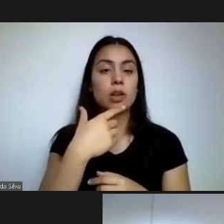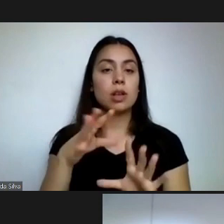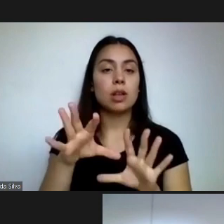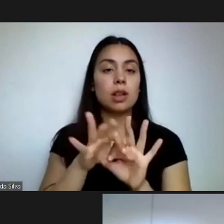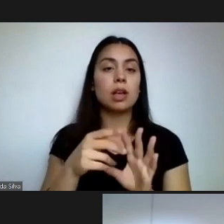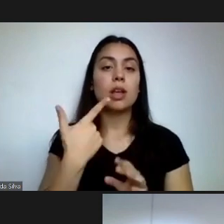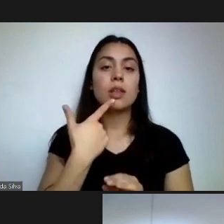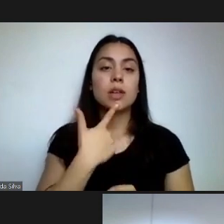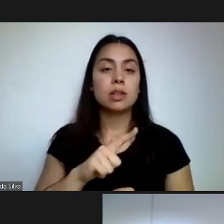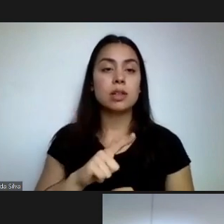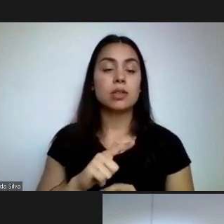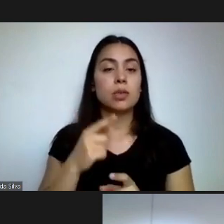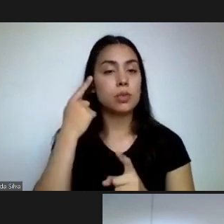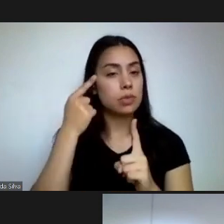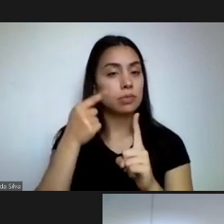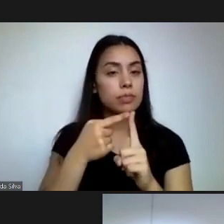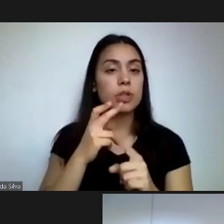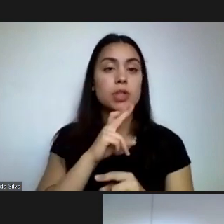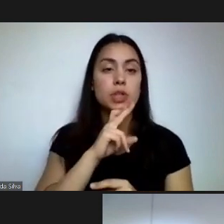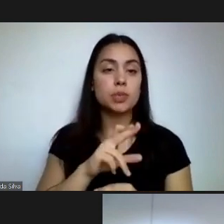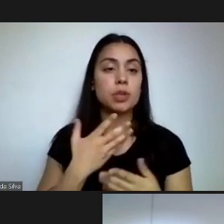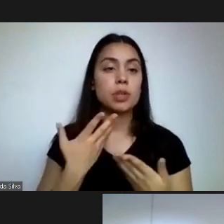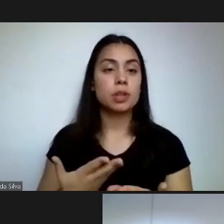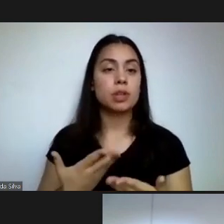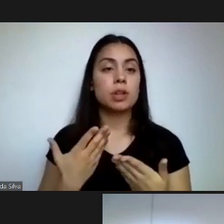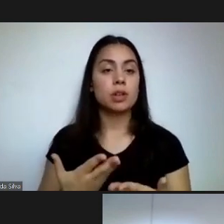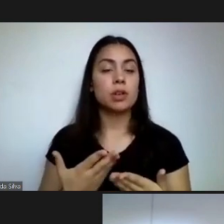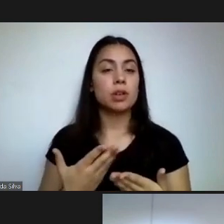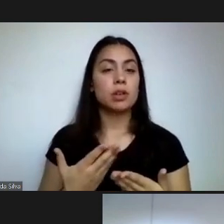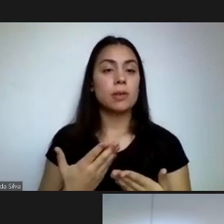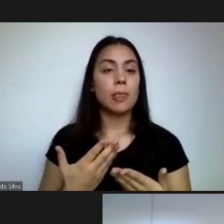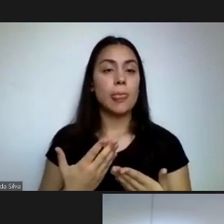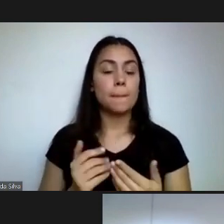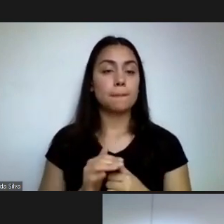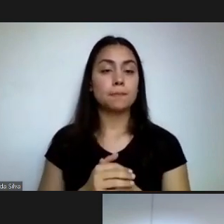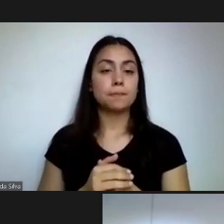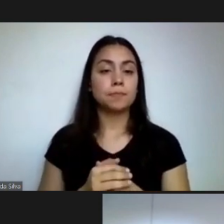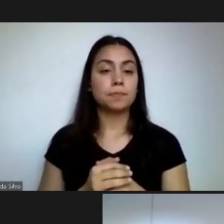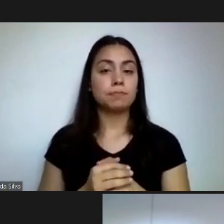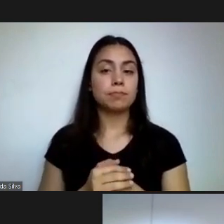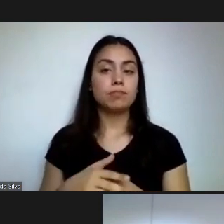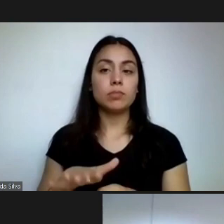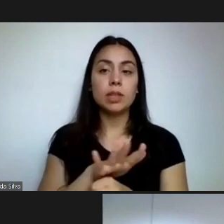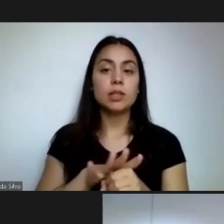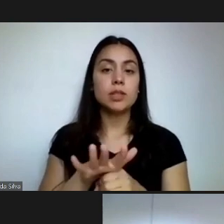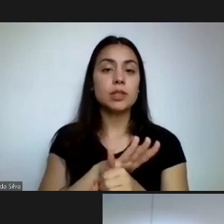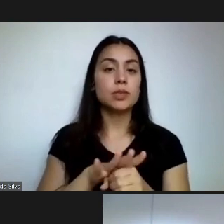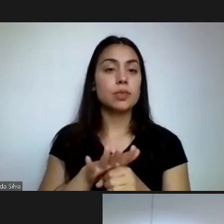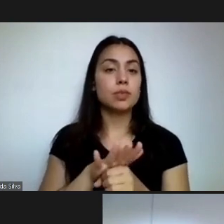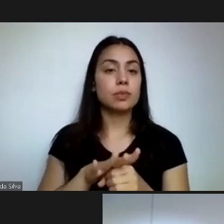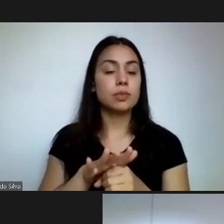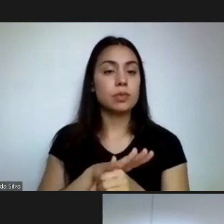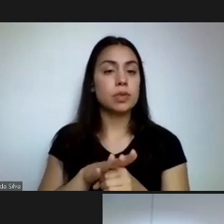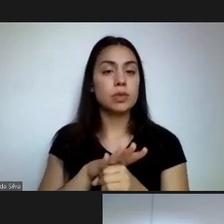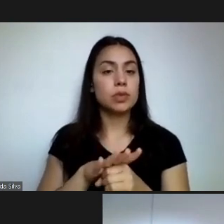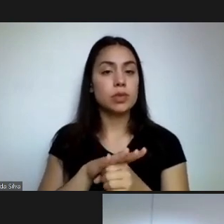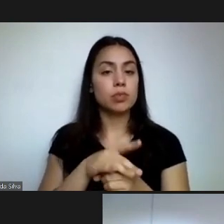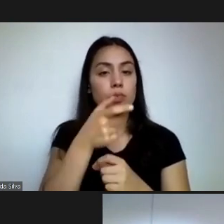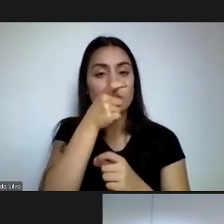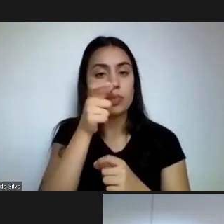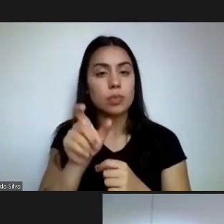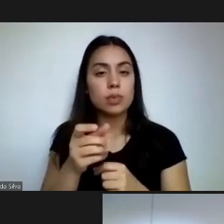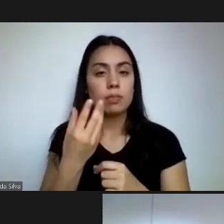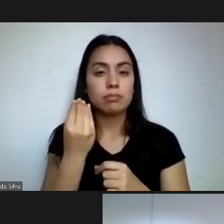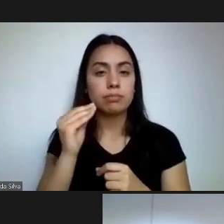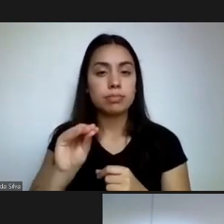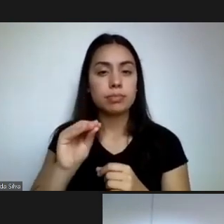para responder e não tomar mais tempo, é aquela realidade que estava a dizer a pessoa que partilhou da sua própria experiência como